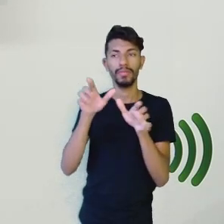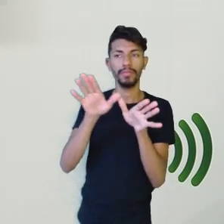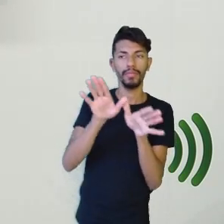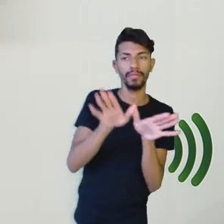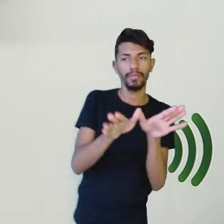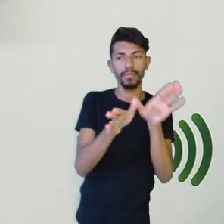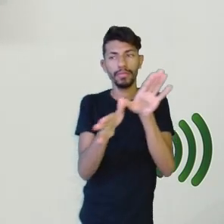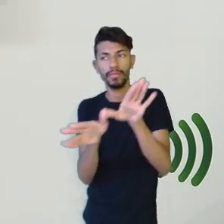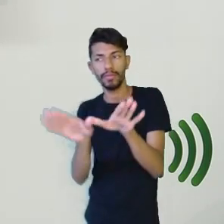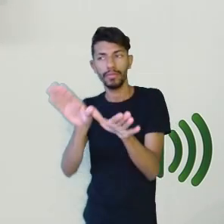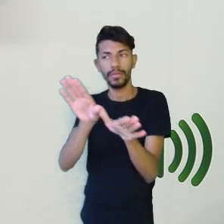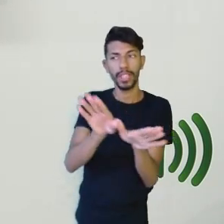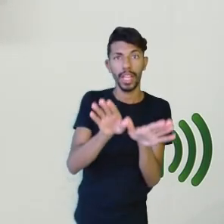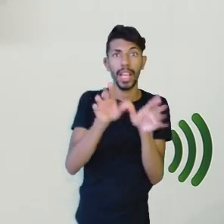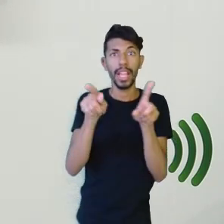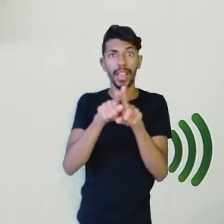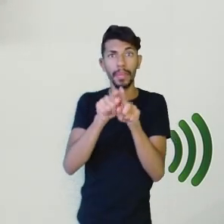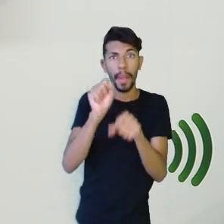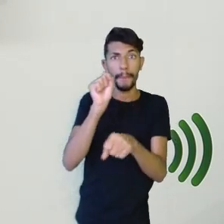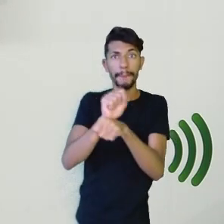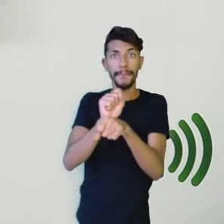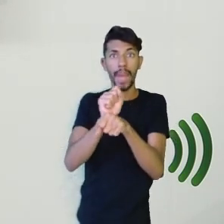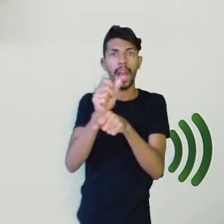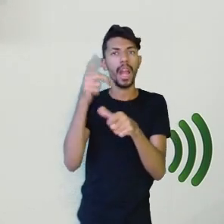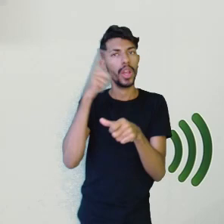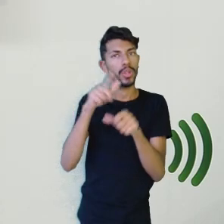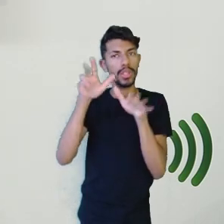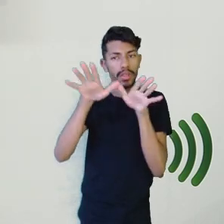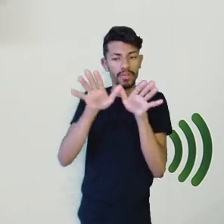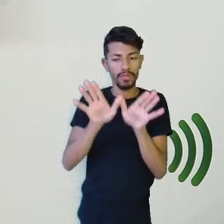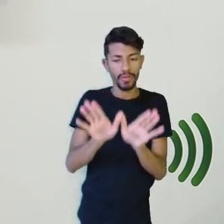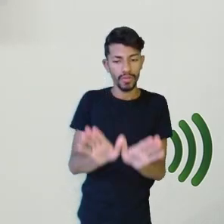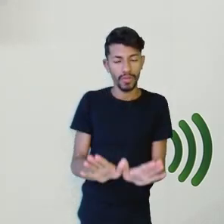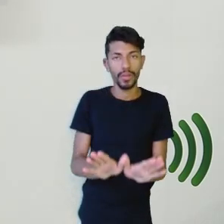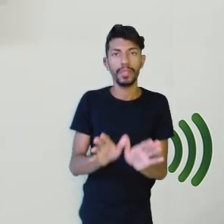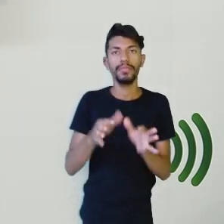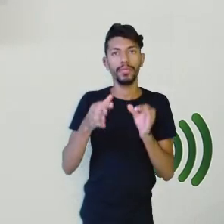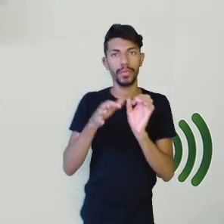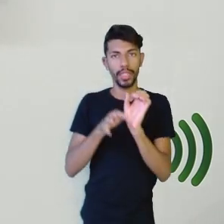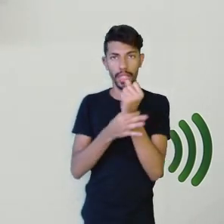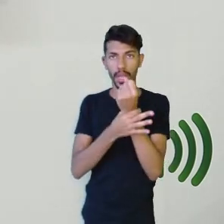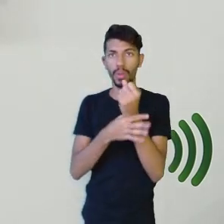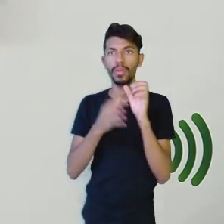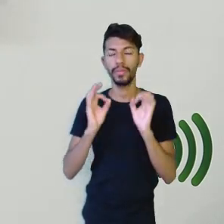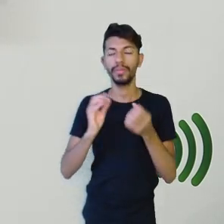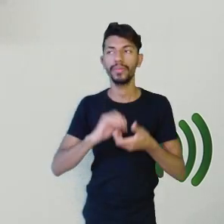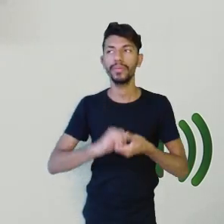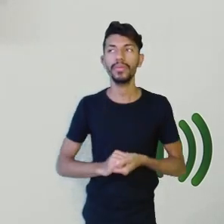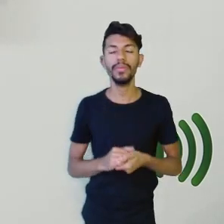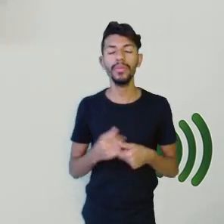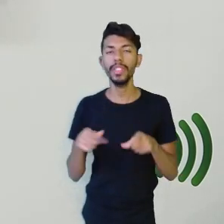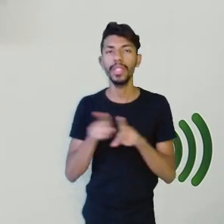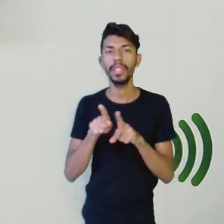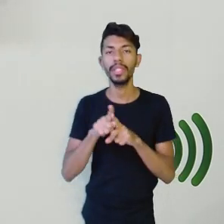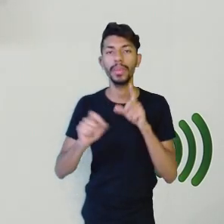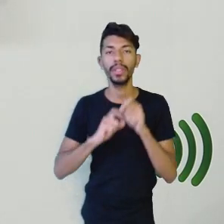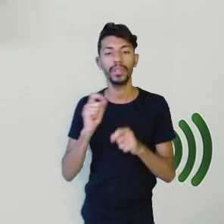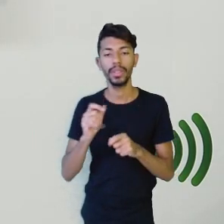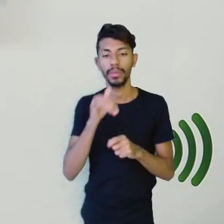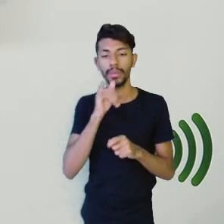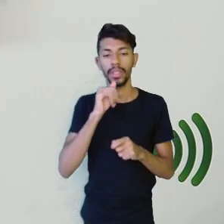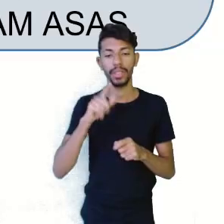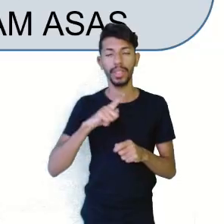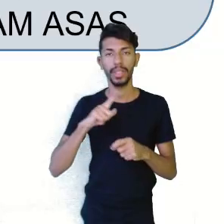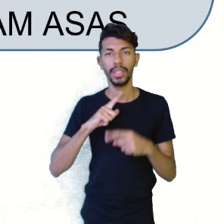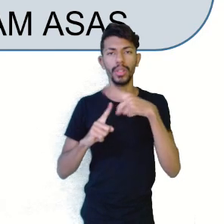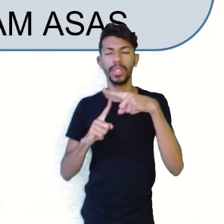também ajuda no freio para que ela possa descer com segurança, tá? As aves possuem uma espécie de quilha. Então, nós